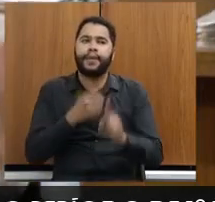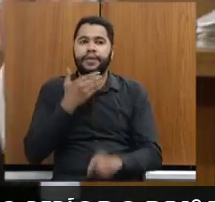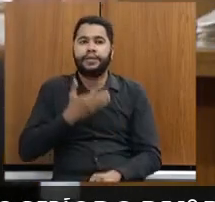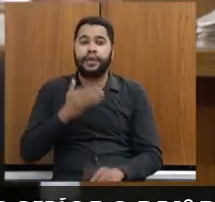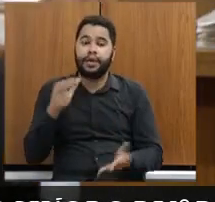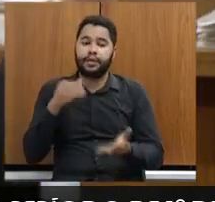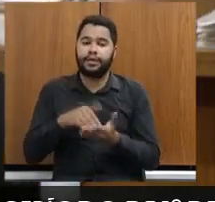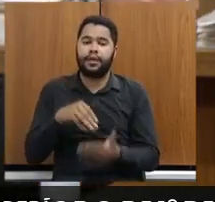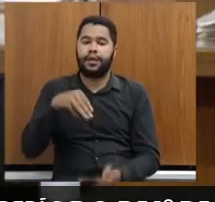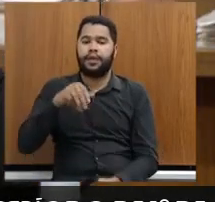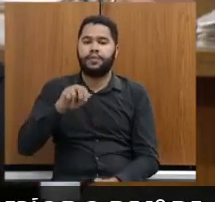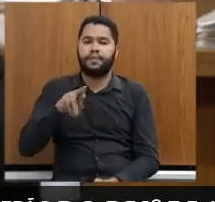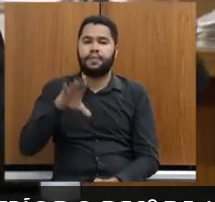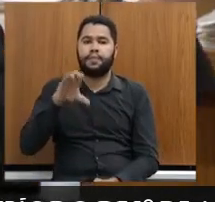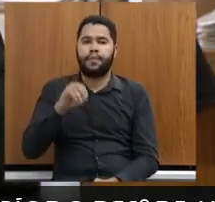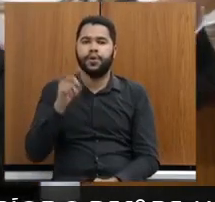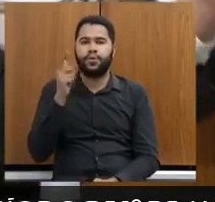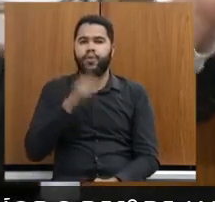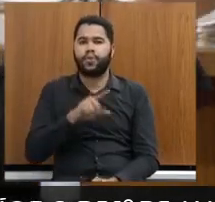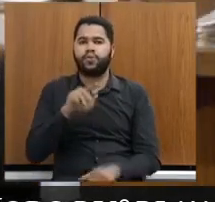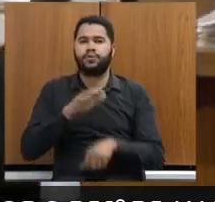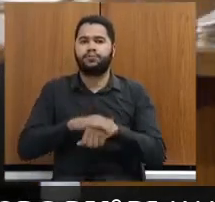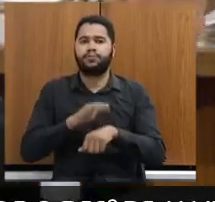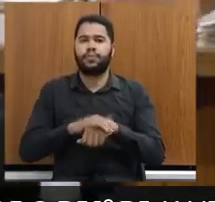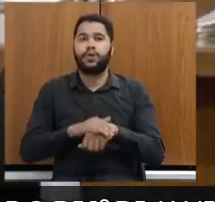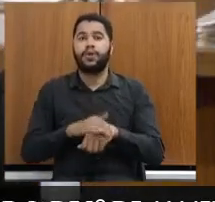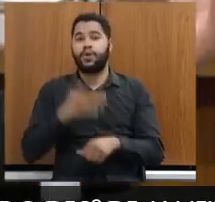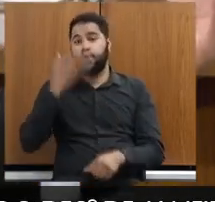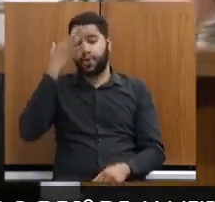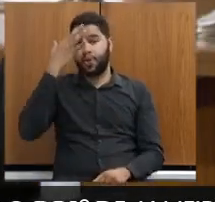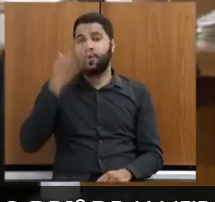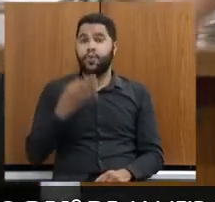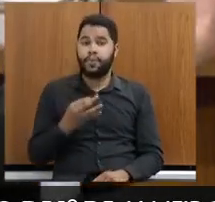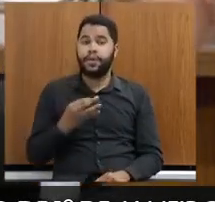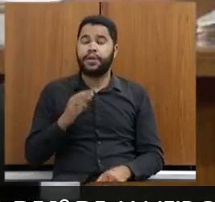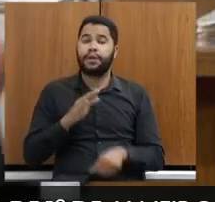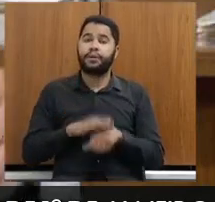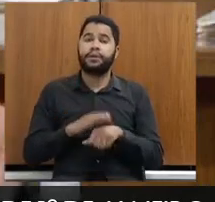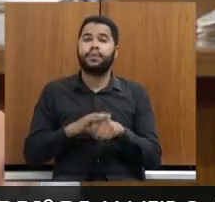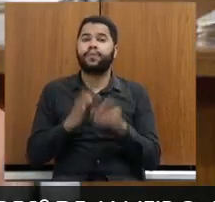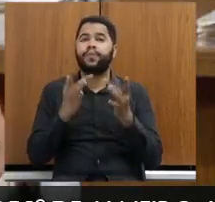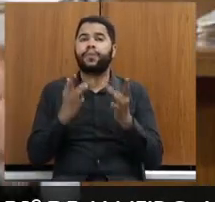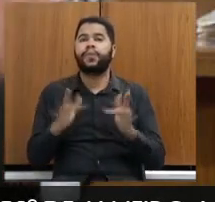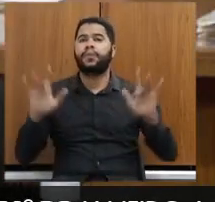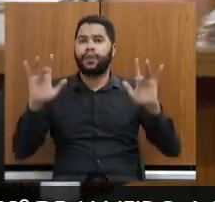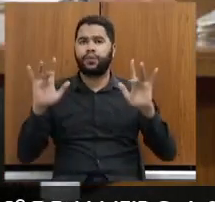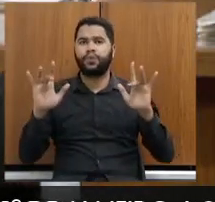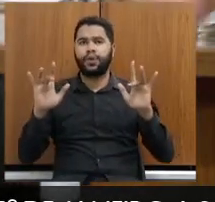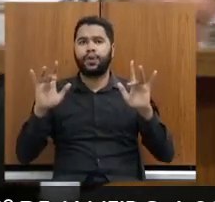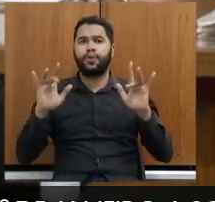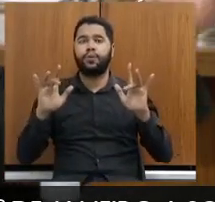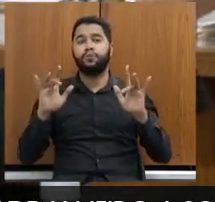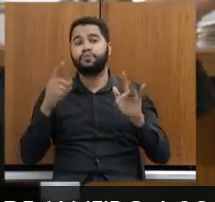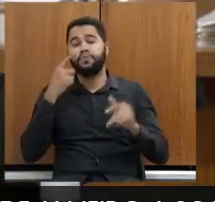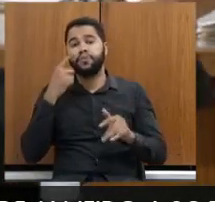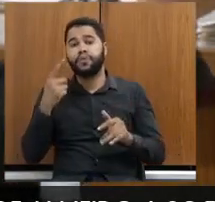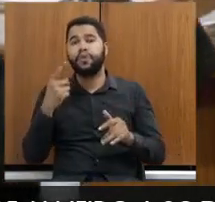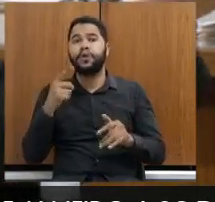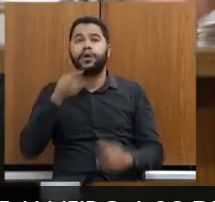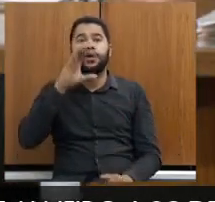até Março nós vamos fechar o quadro inscrição de pessoal e compreendi sim naturalmente é que sejam previstos